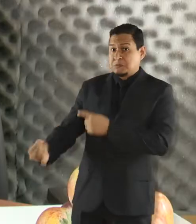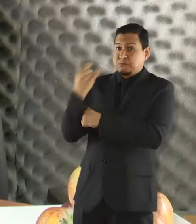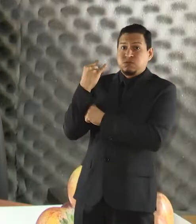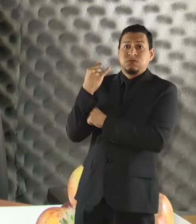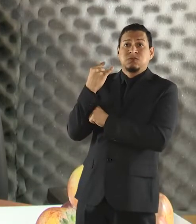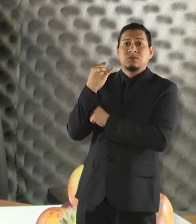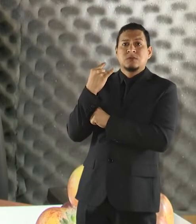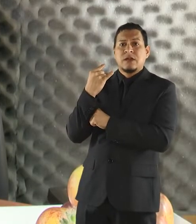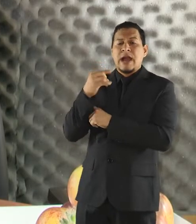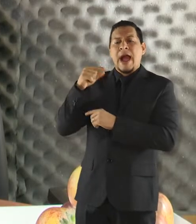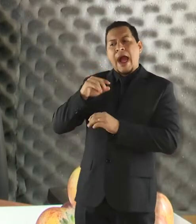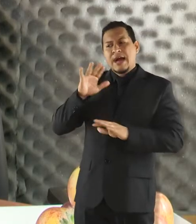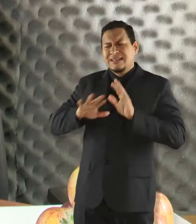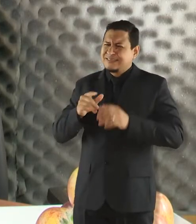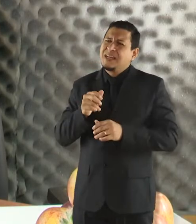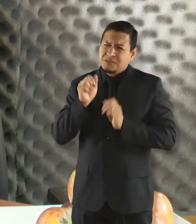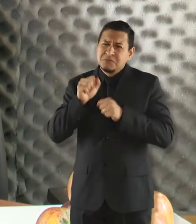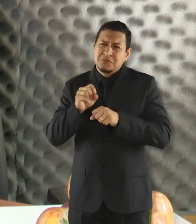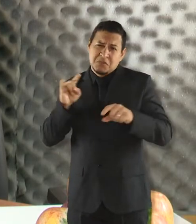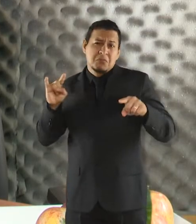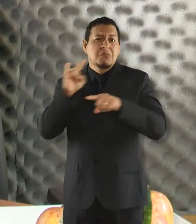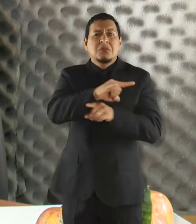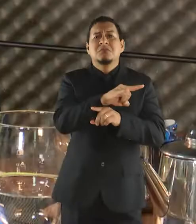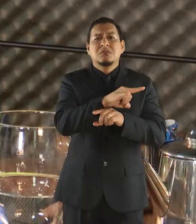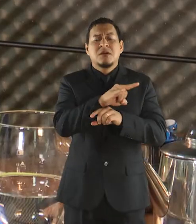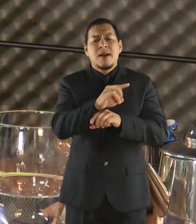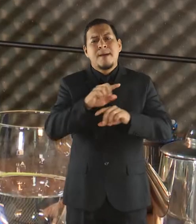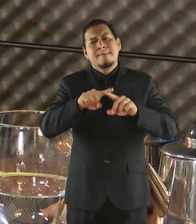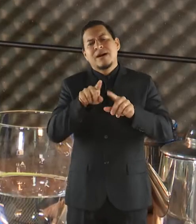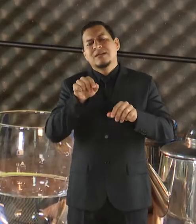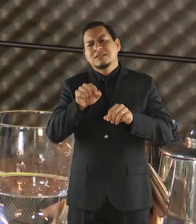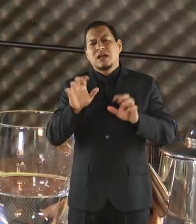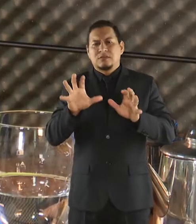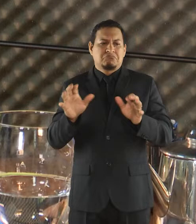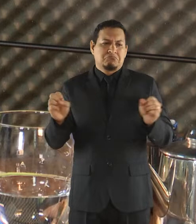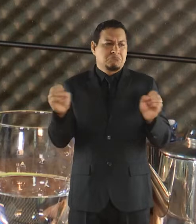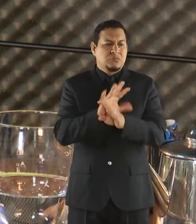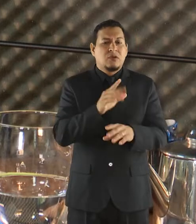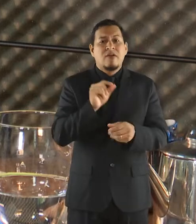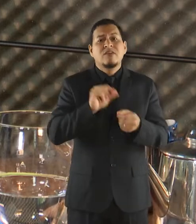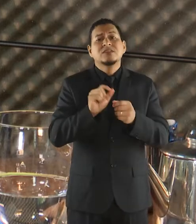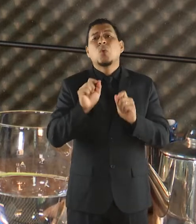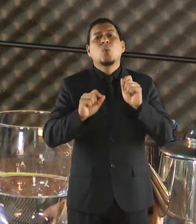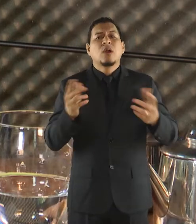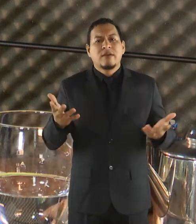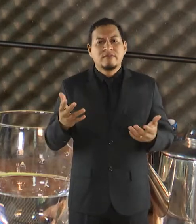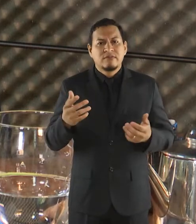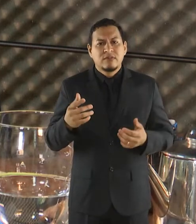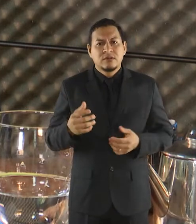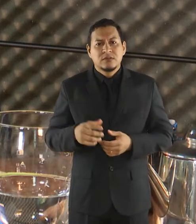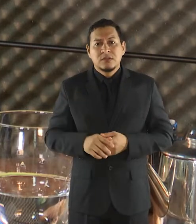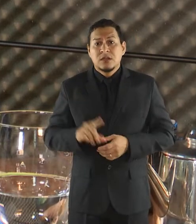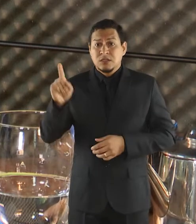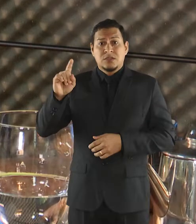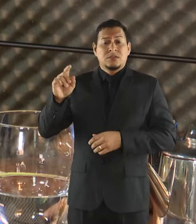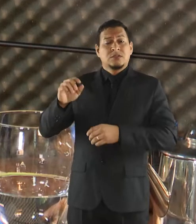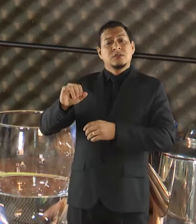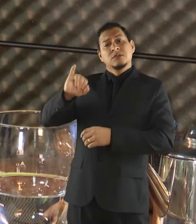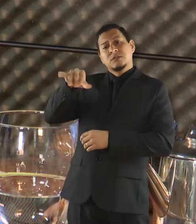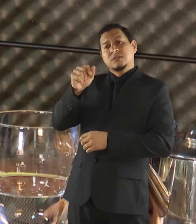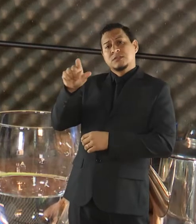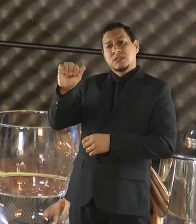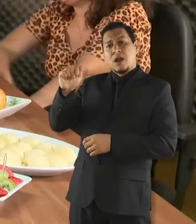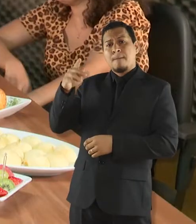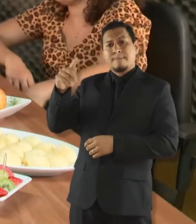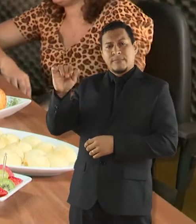vezes até desconfiança. botou, entendeu? Às vezes bota Às mesmo. vezes até botou. E aí? Mas assim, botou, tá botado, né? vai fazer o quê, né? Matar. São Pedro diz que quem não tem chifre não vai